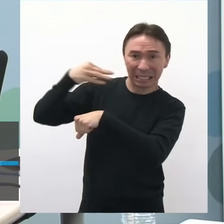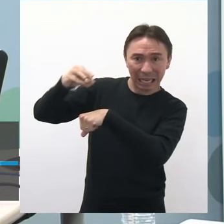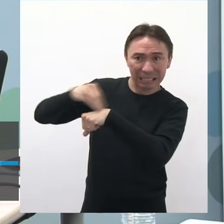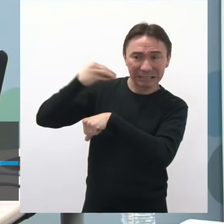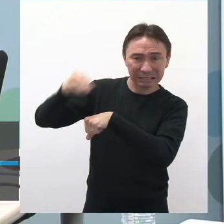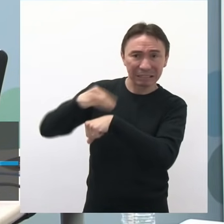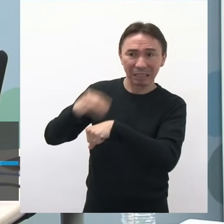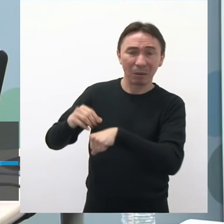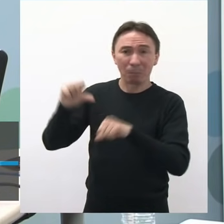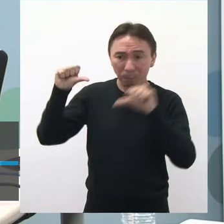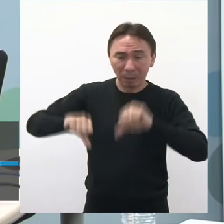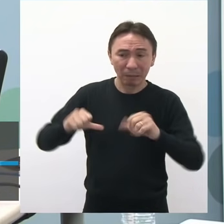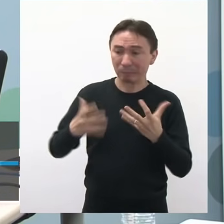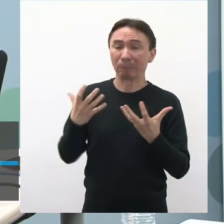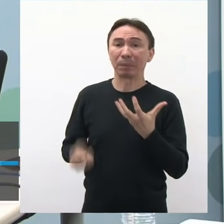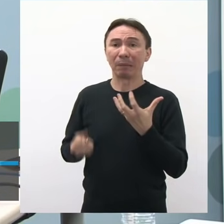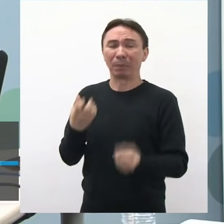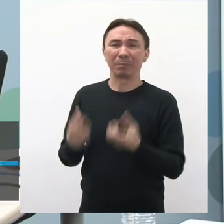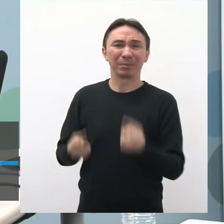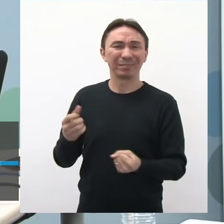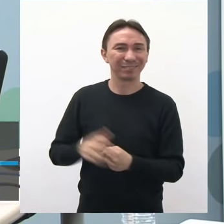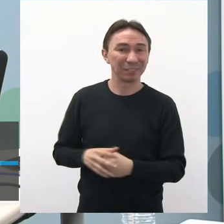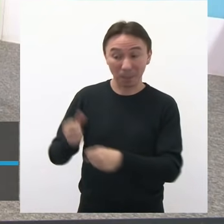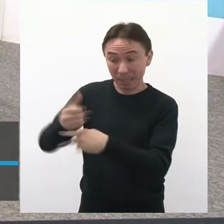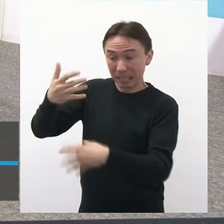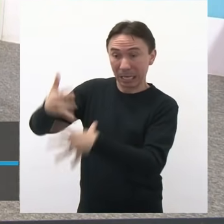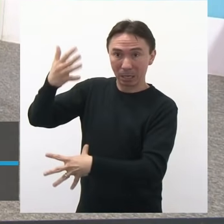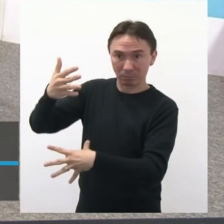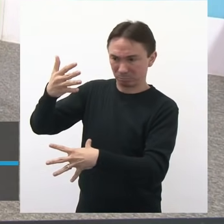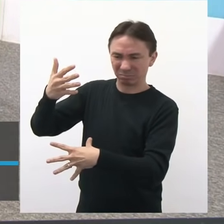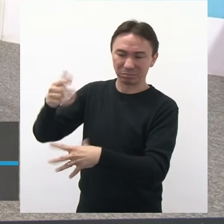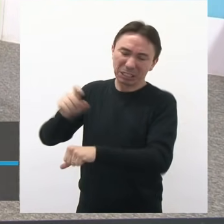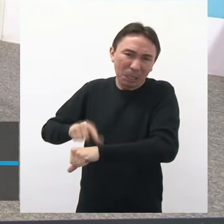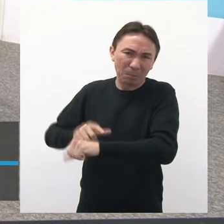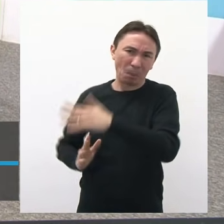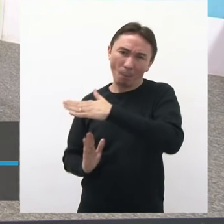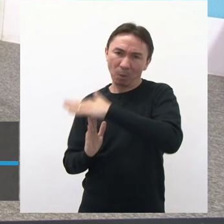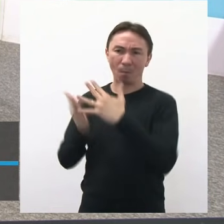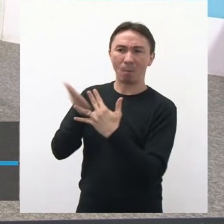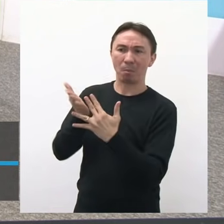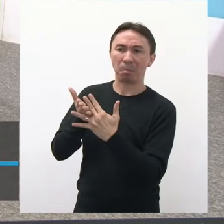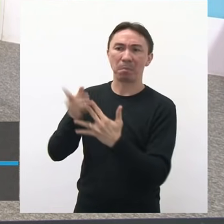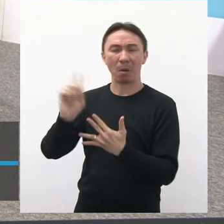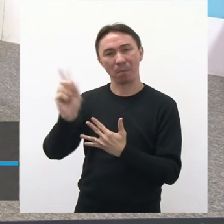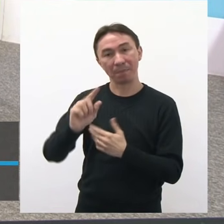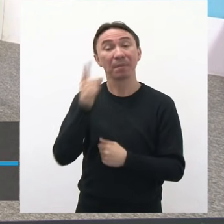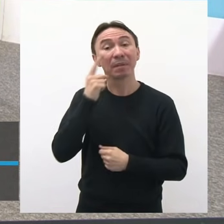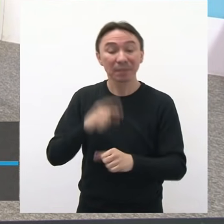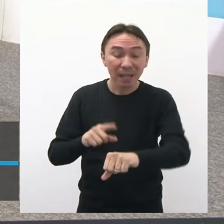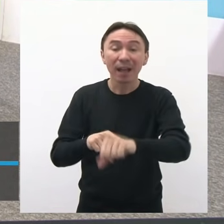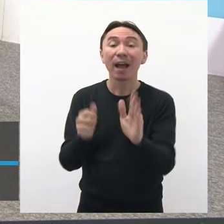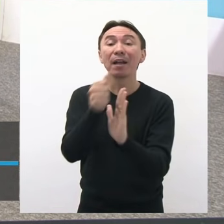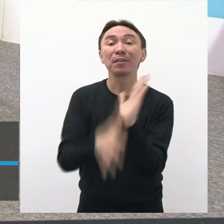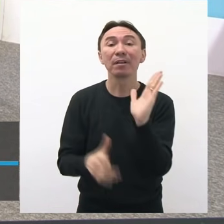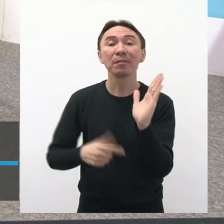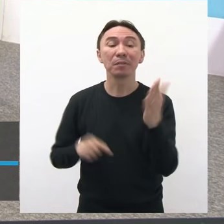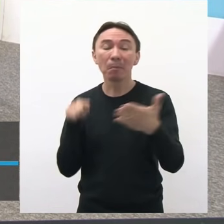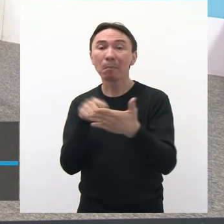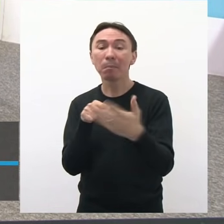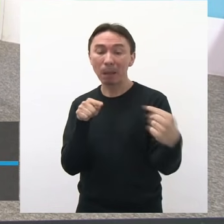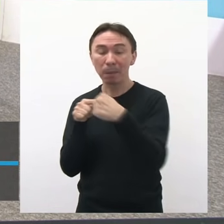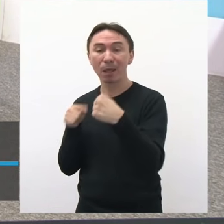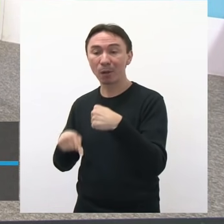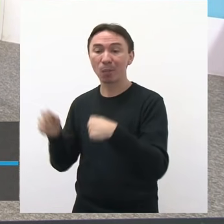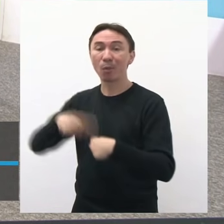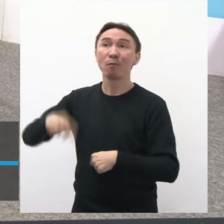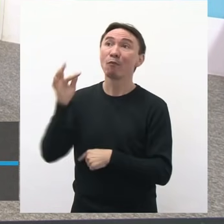Então, erradas? Acho que eu nem vou pedir tempinho no chat para a gente conversar. O que, que essa atividade tem a ver com o nosso futuro? Então,